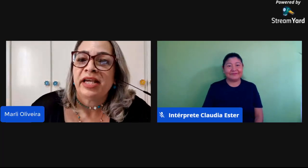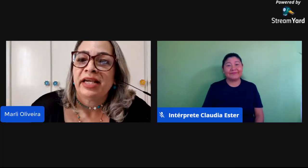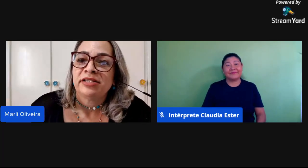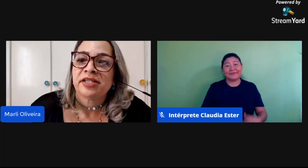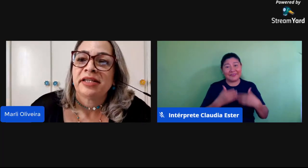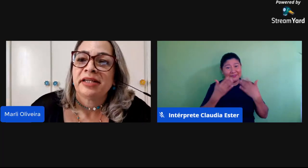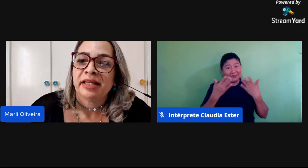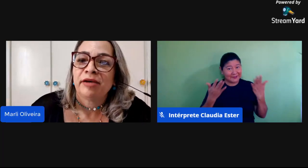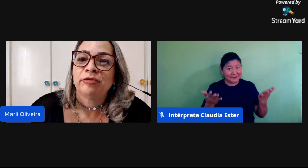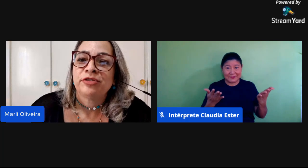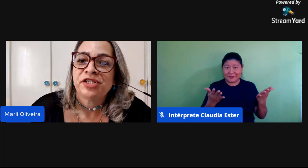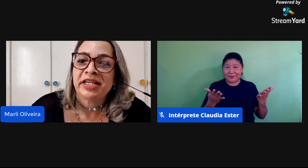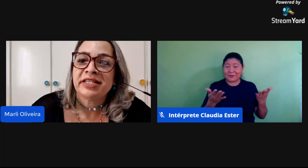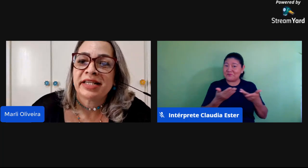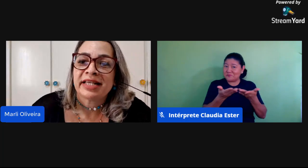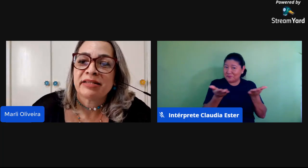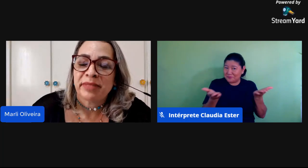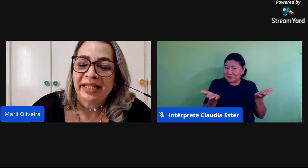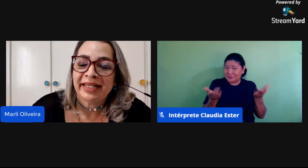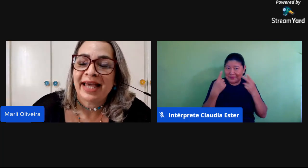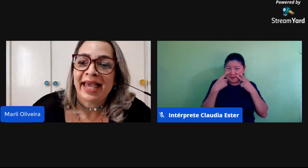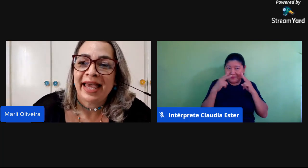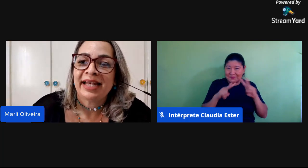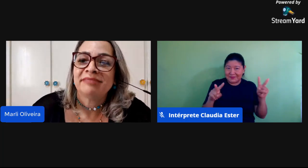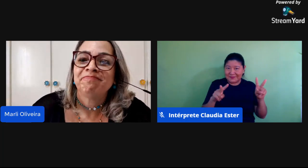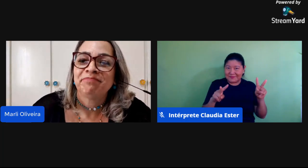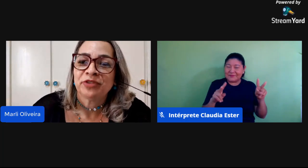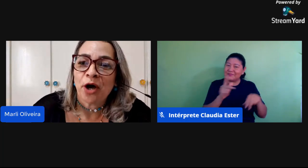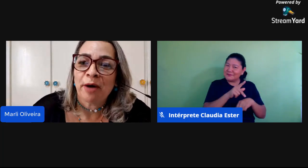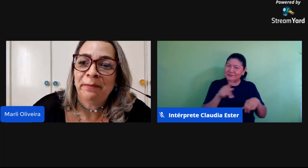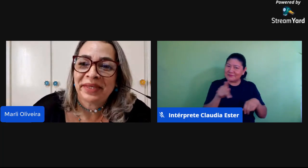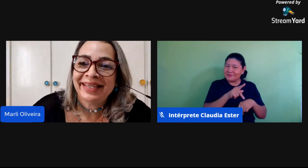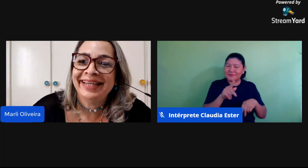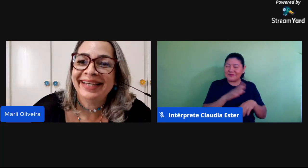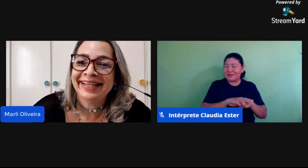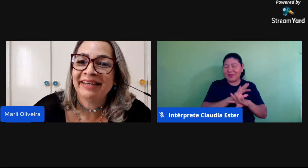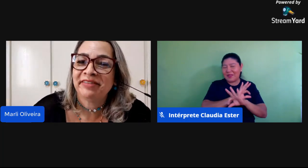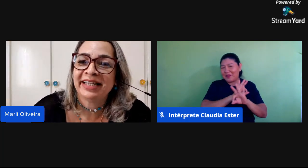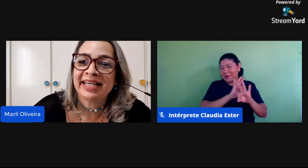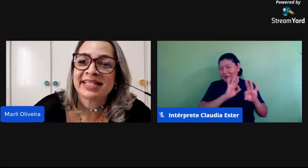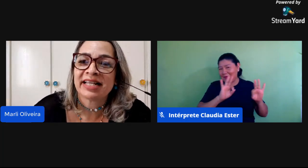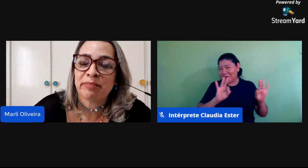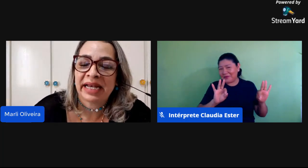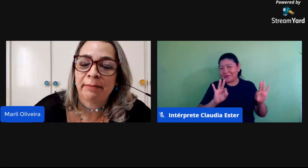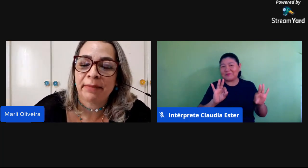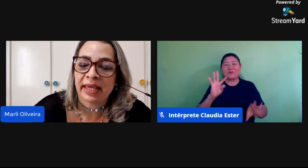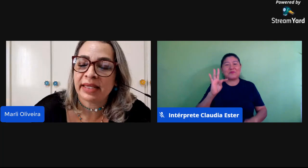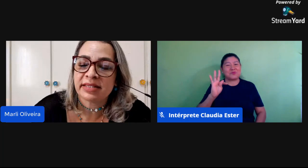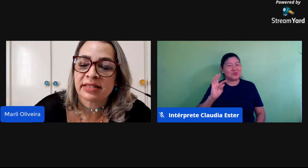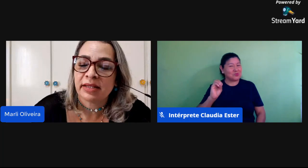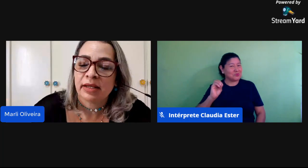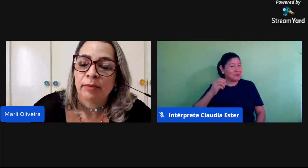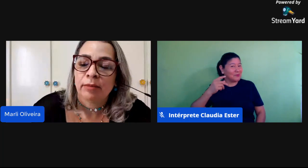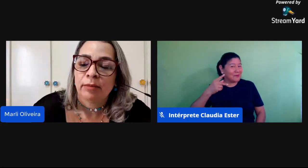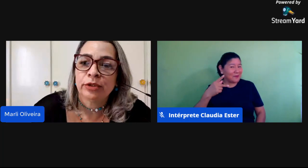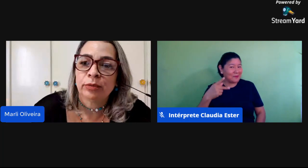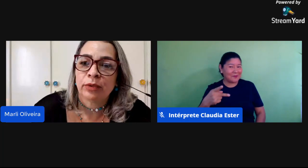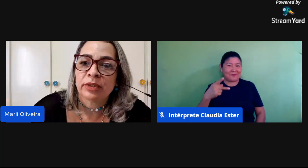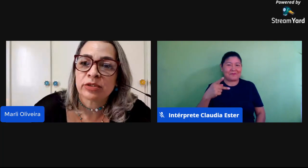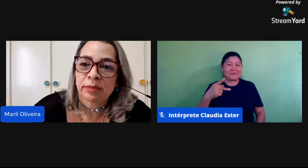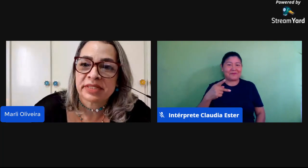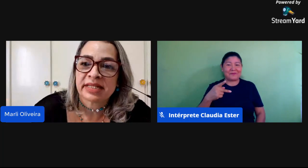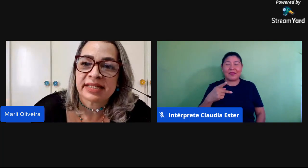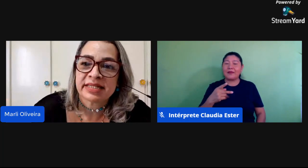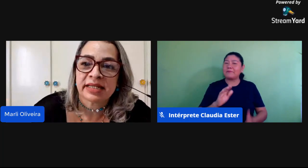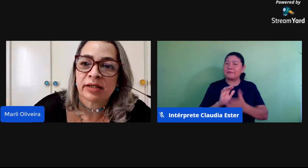Pois é, gente. Eu não disse que essa menina era top. Vanessa, parabéns.